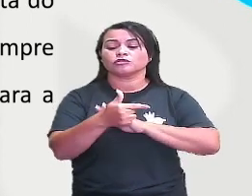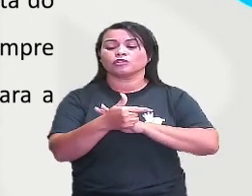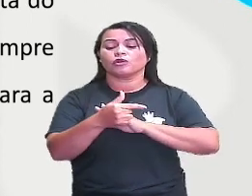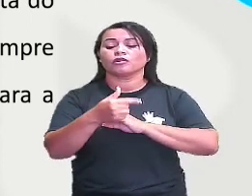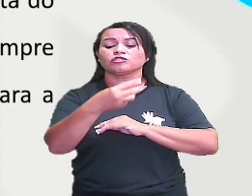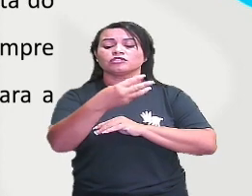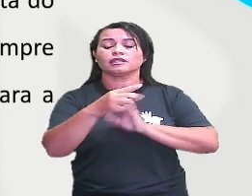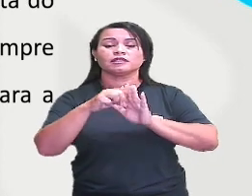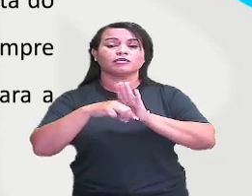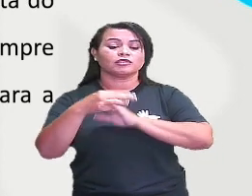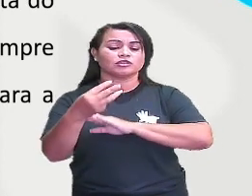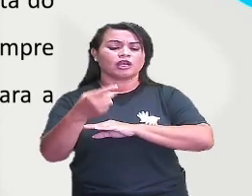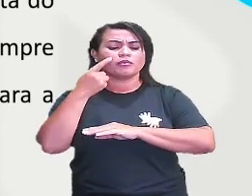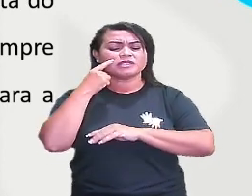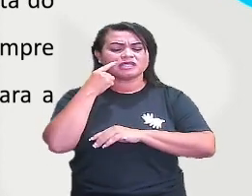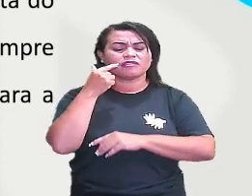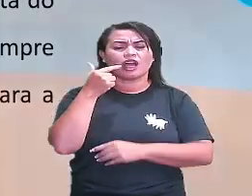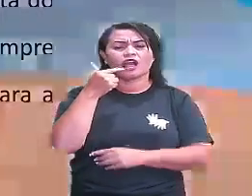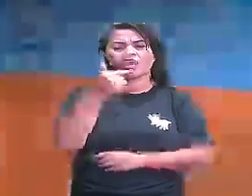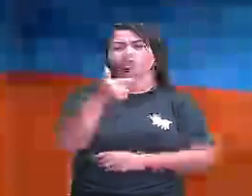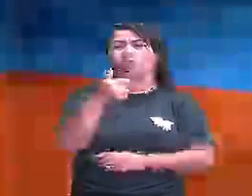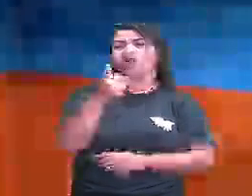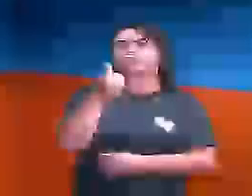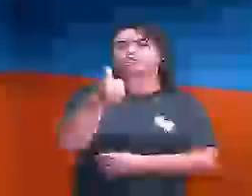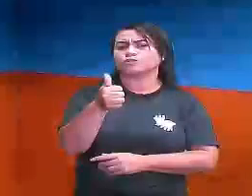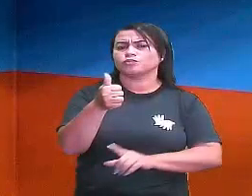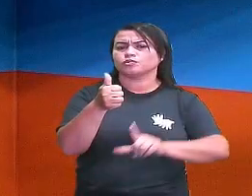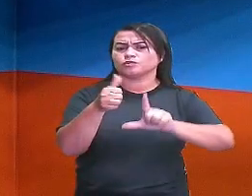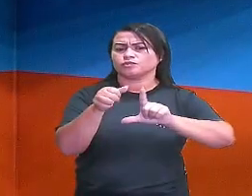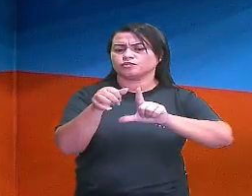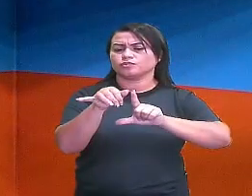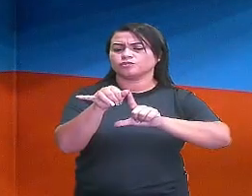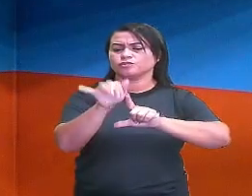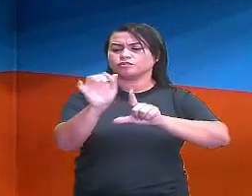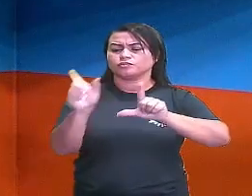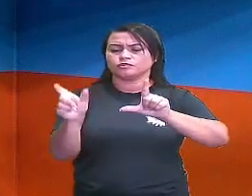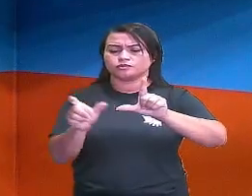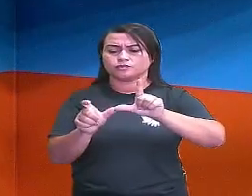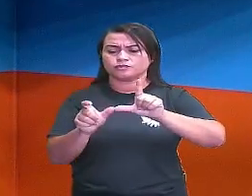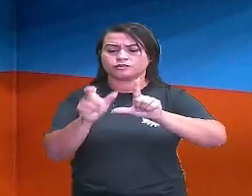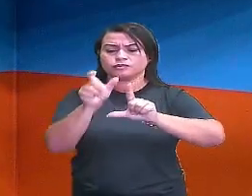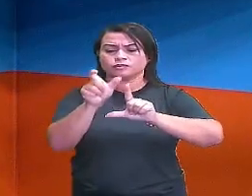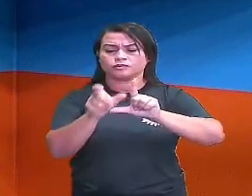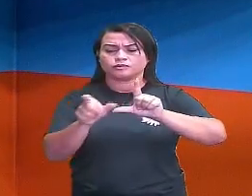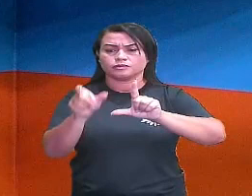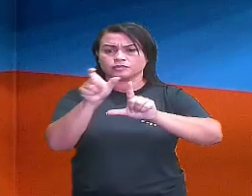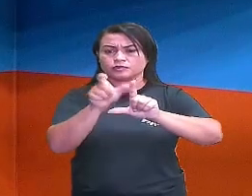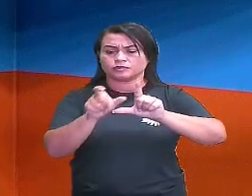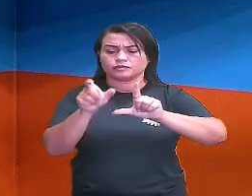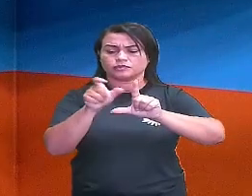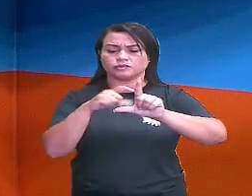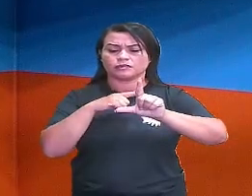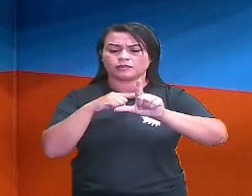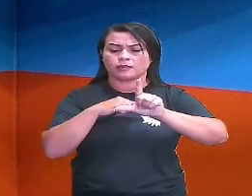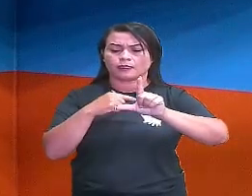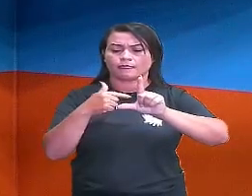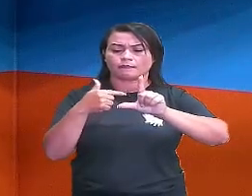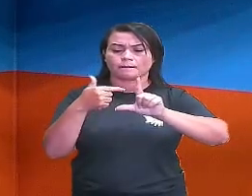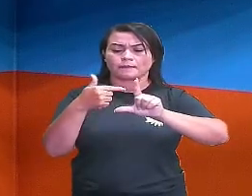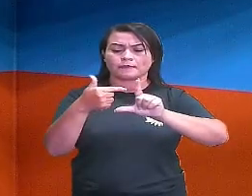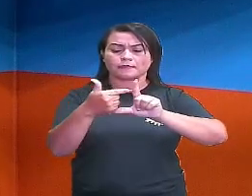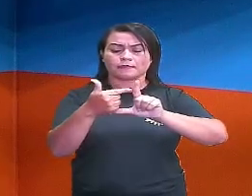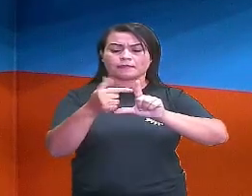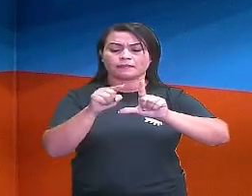primeiro quadrante. Por que primeiro quadrante? Né? Nesse primeiro quadrante, se a gente observar, em